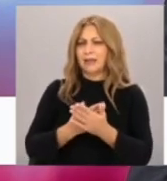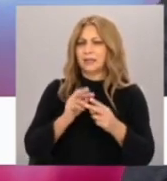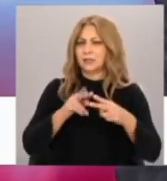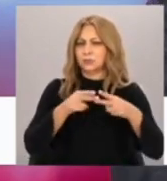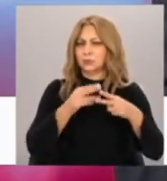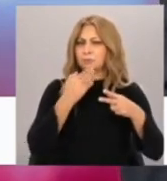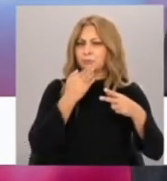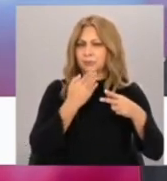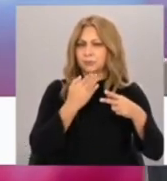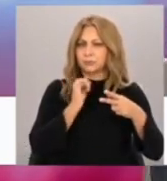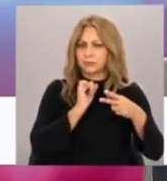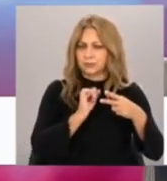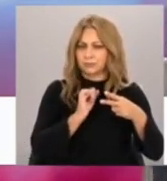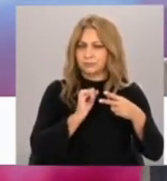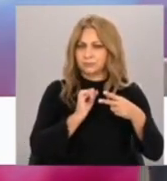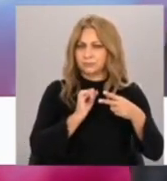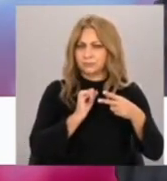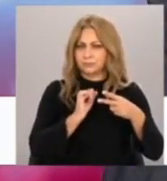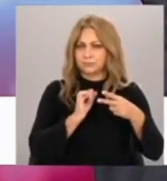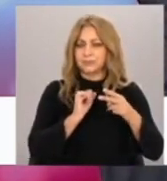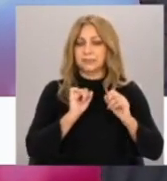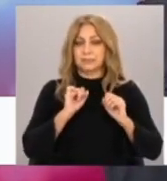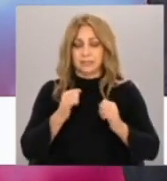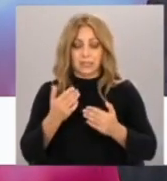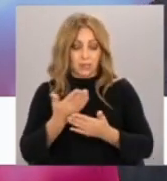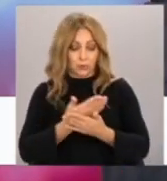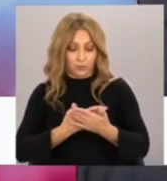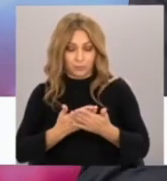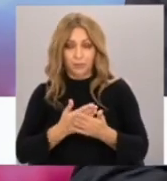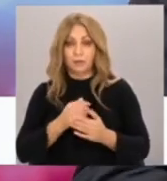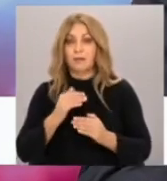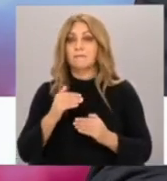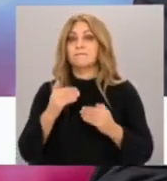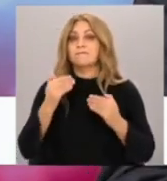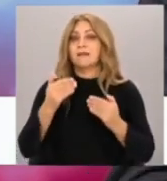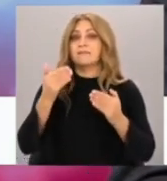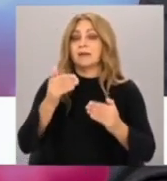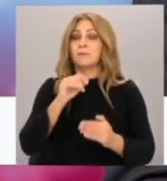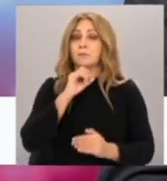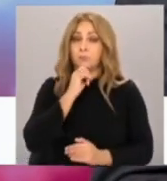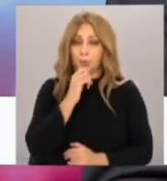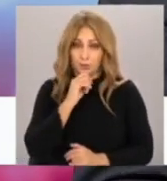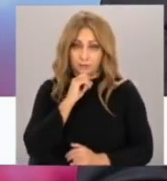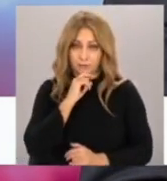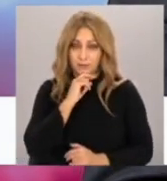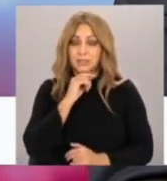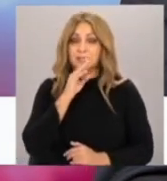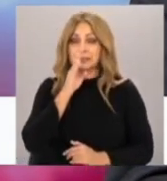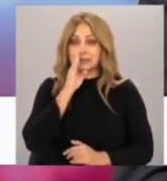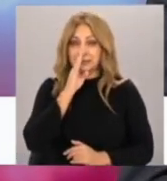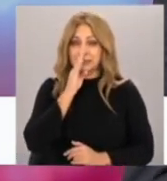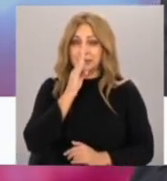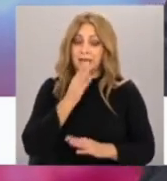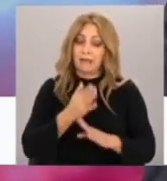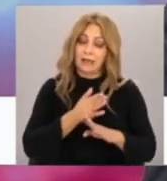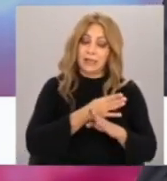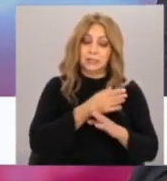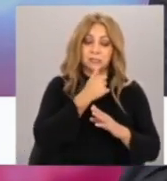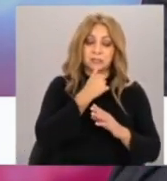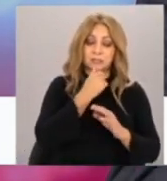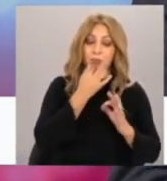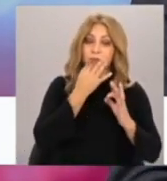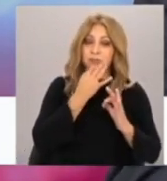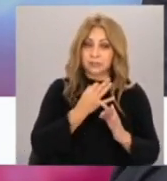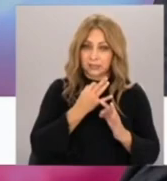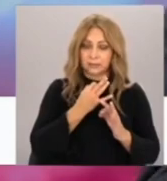medidas no espaço de tempo pelo menos ficasse comigo durante tirar essas medidas se tomar as decisões certas em relação à